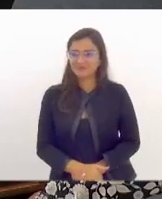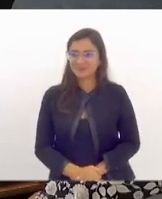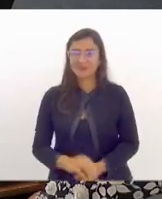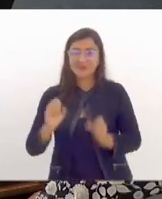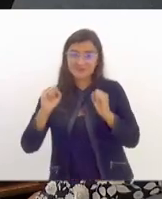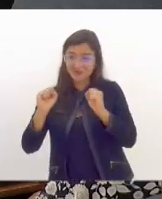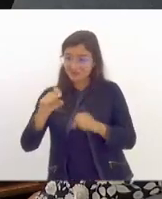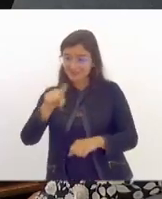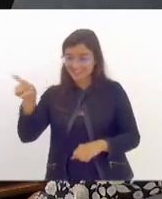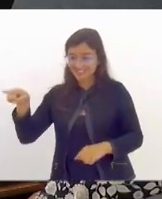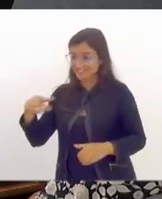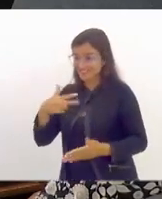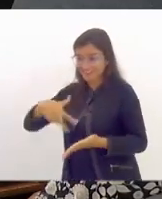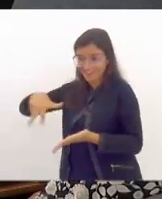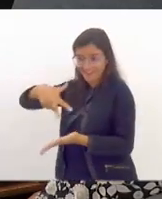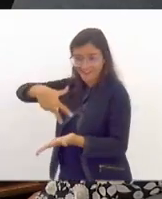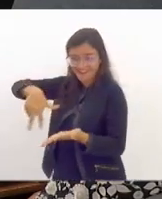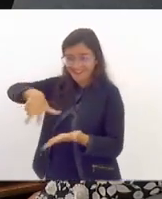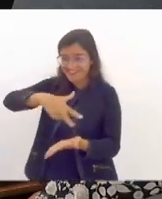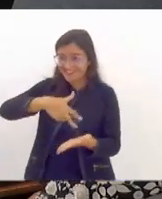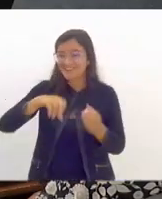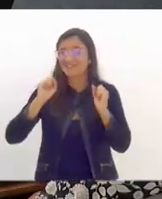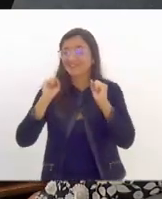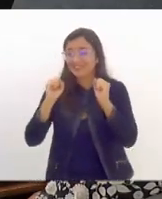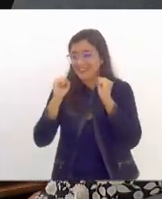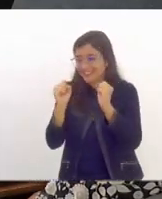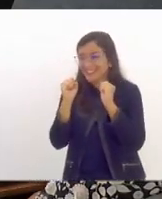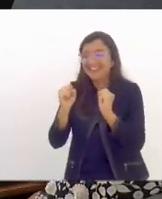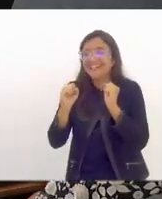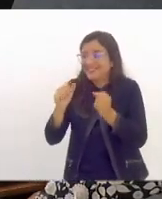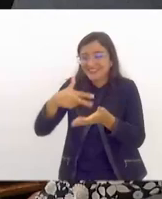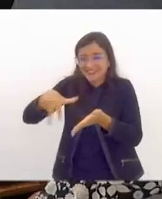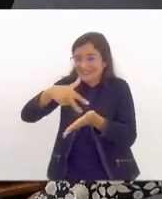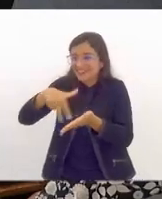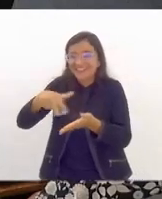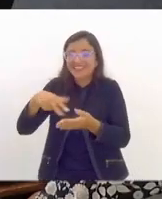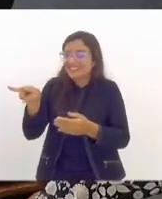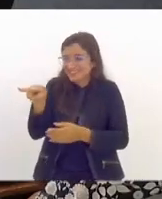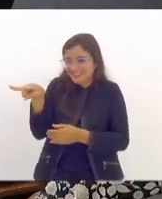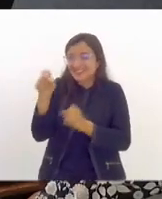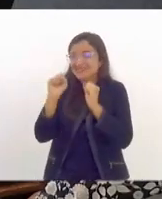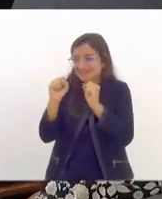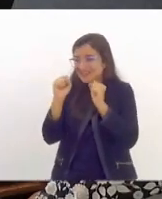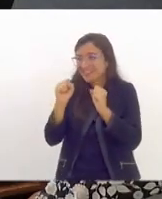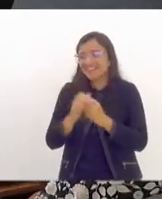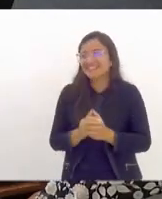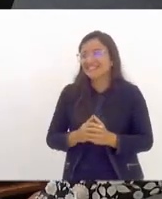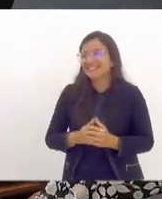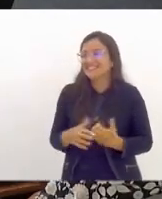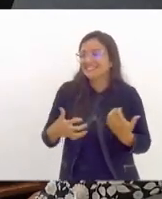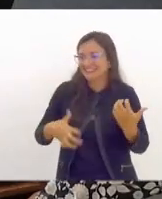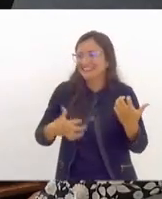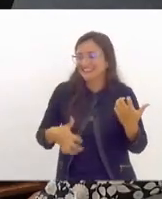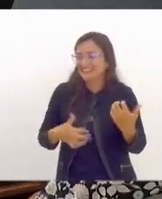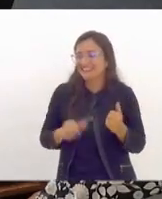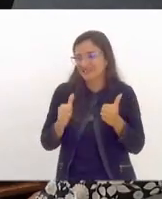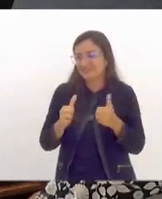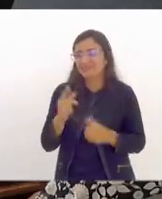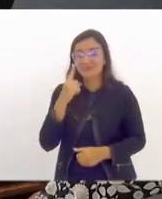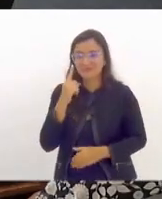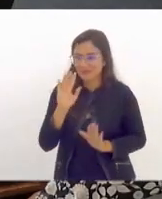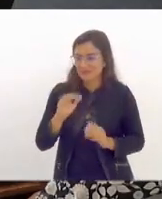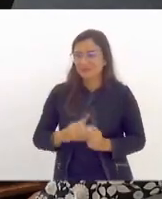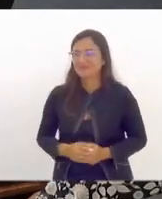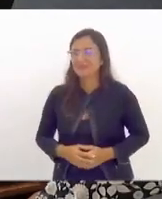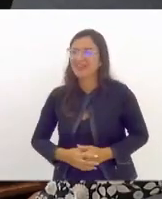bailarina pode ter vocês dois fazendo aí o trabalho de vocês é um pagode tá gente devagarzinho tá